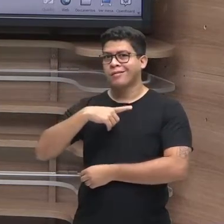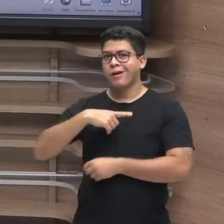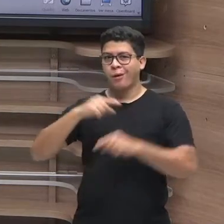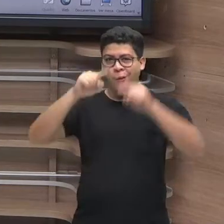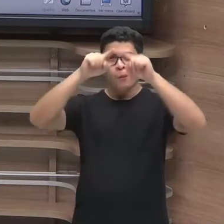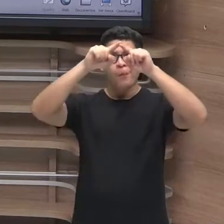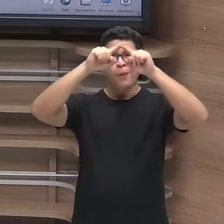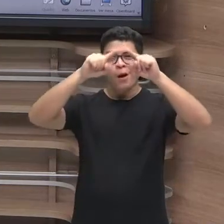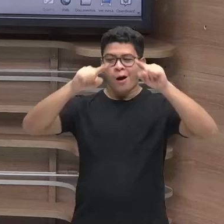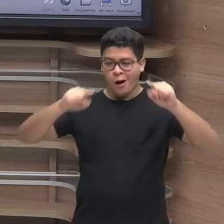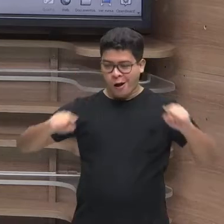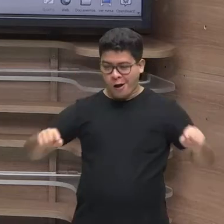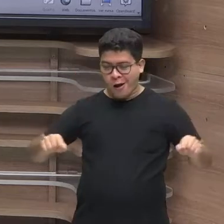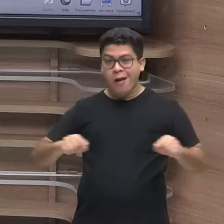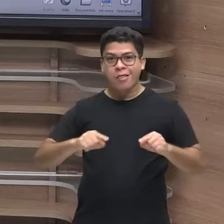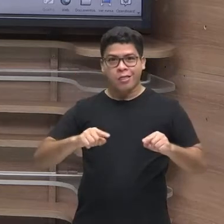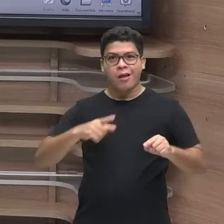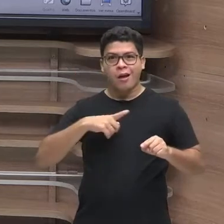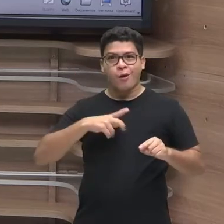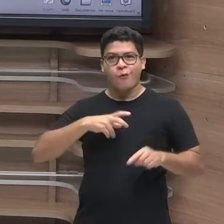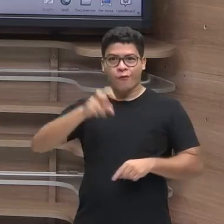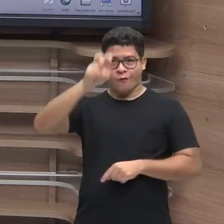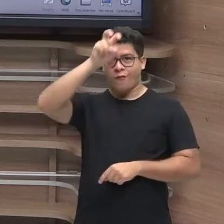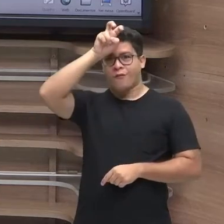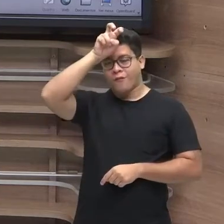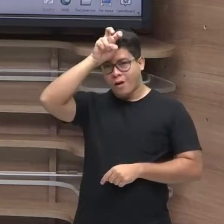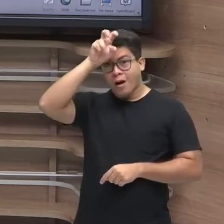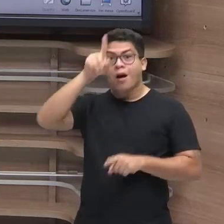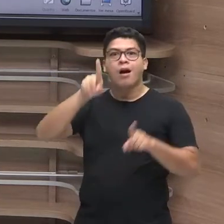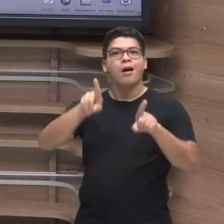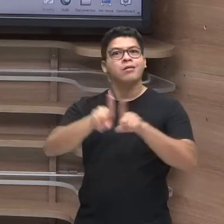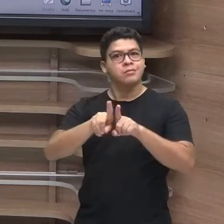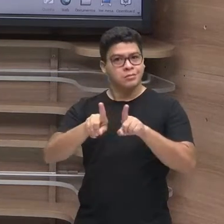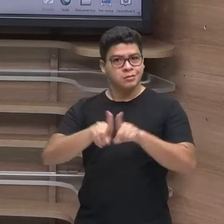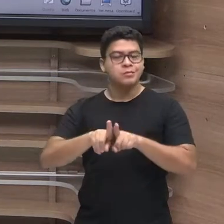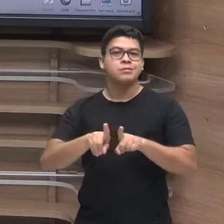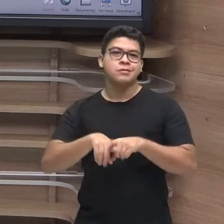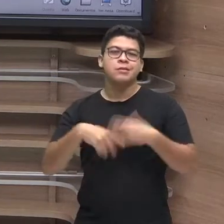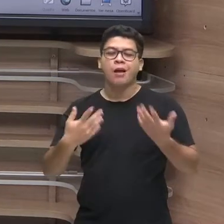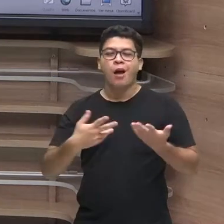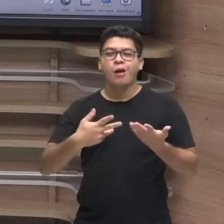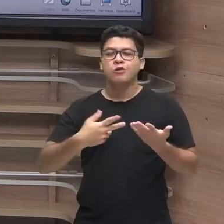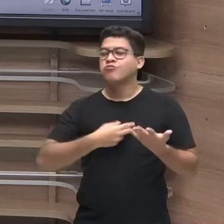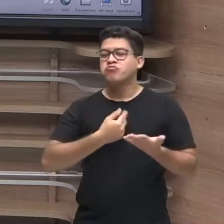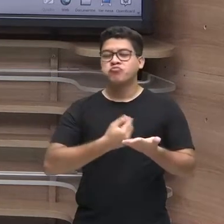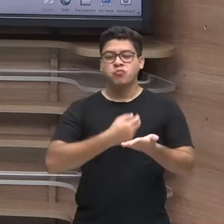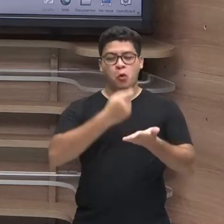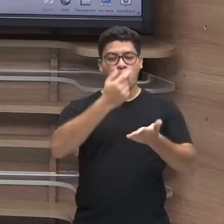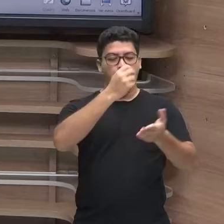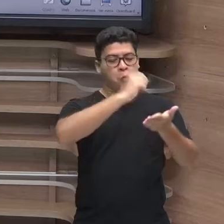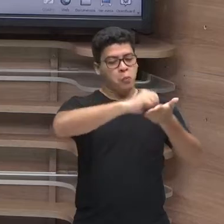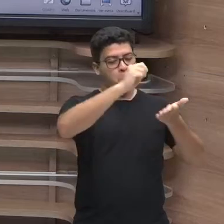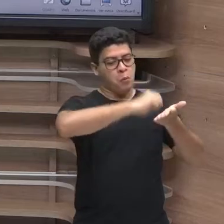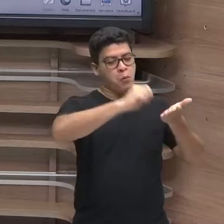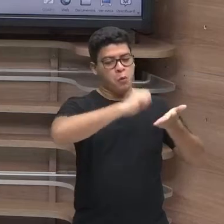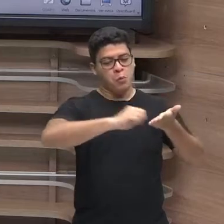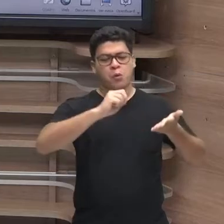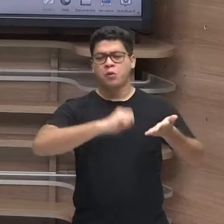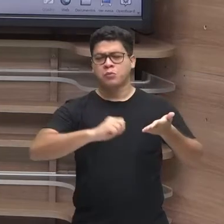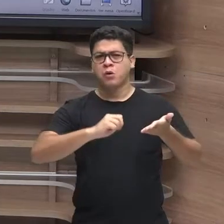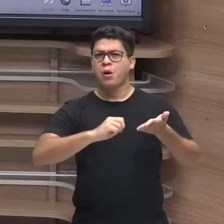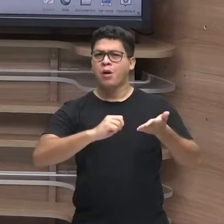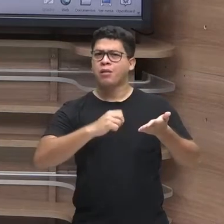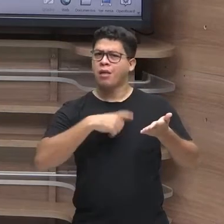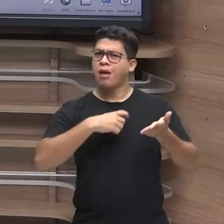também dos faraós, a gente lembra também do sistema de escrita, que era um sistema muito característico,